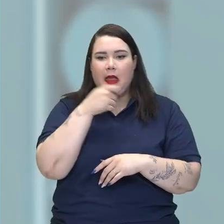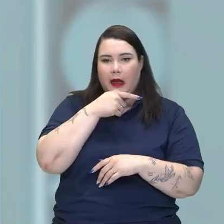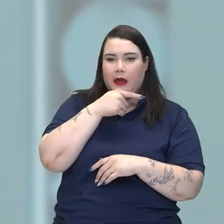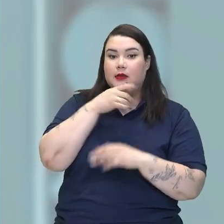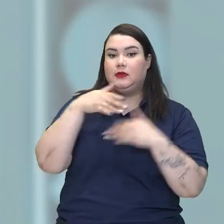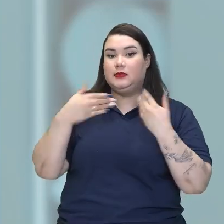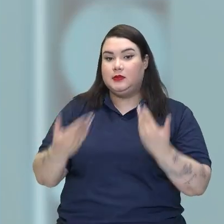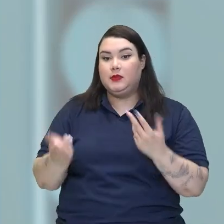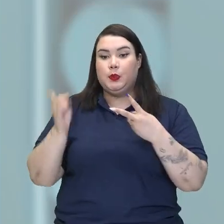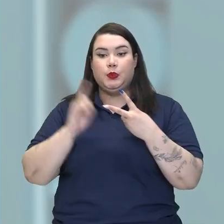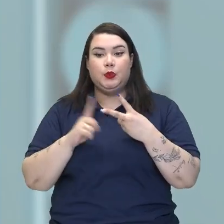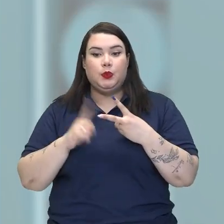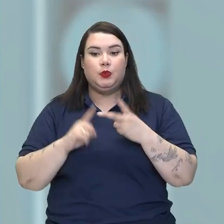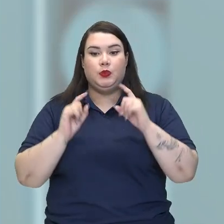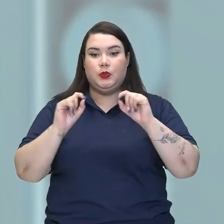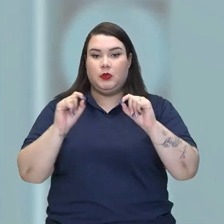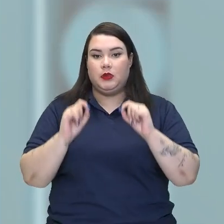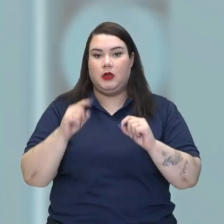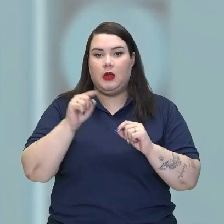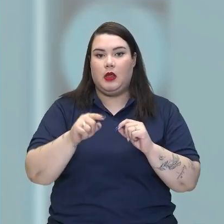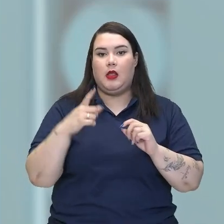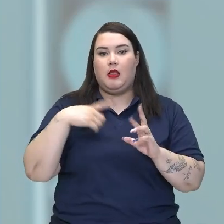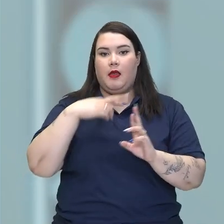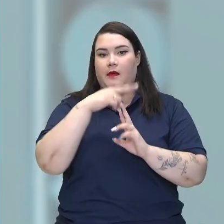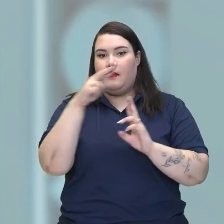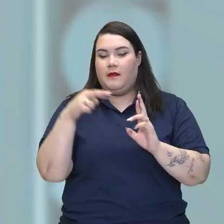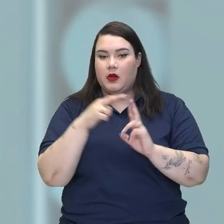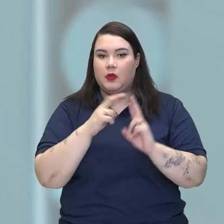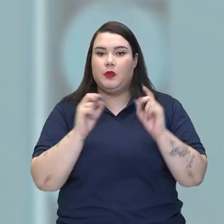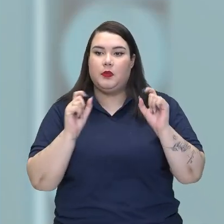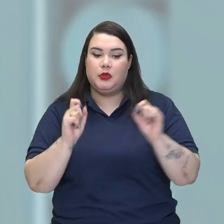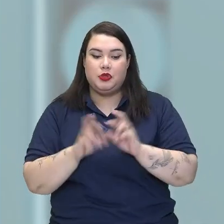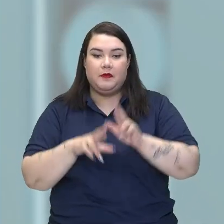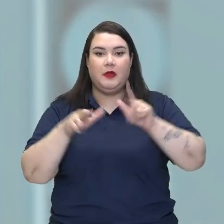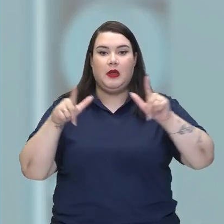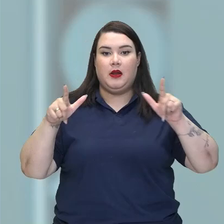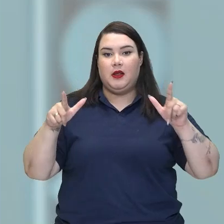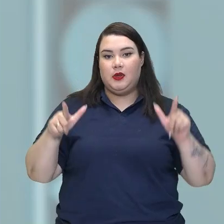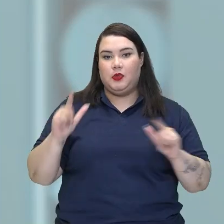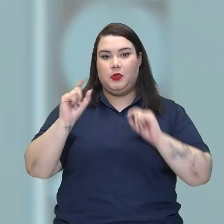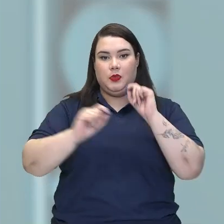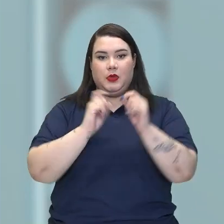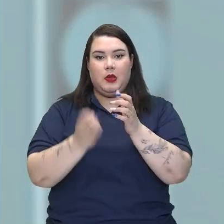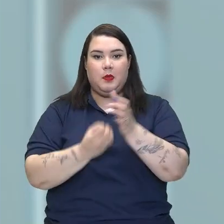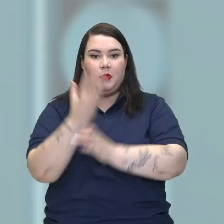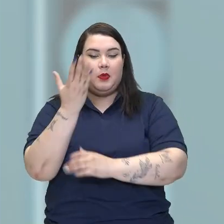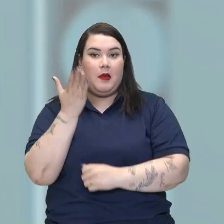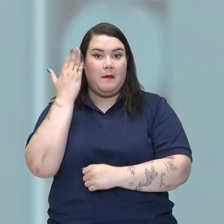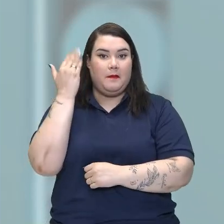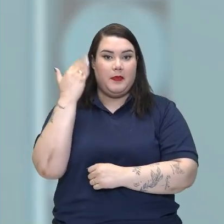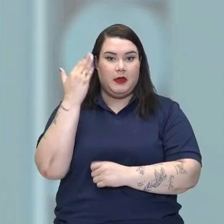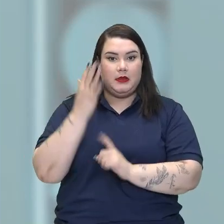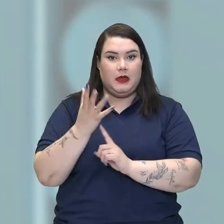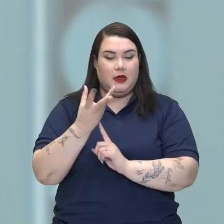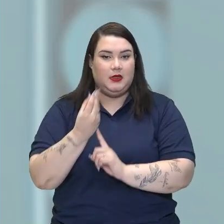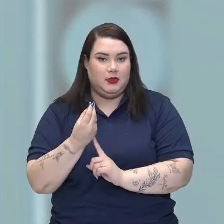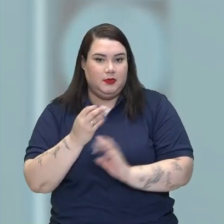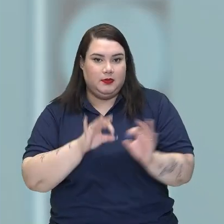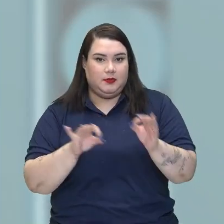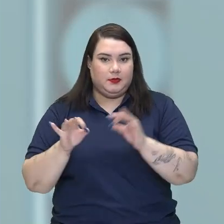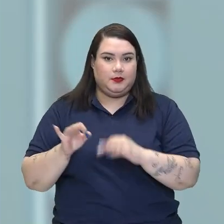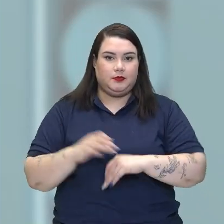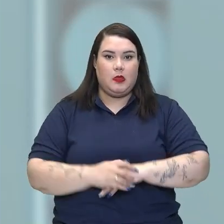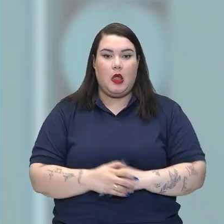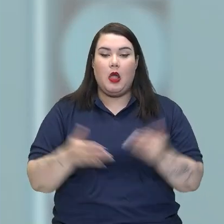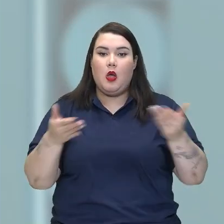segundo, porque aquilo que estava sendo feito é muito diferente daquilo que era produzido na arte até então. E agora a gente vai